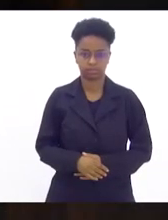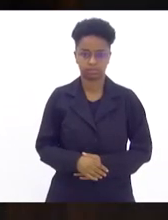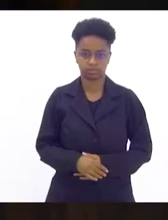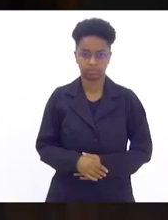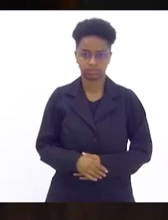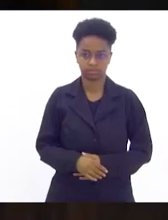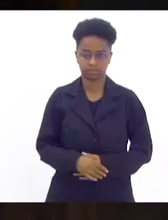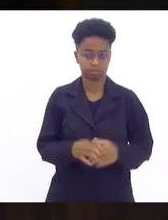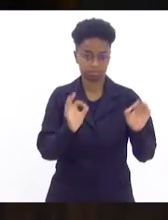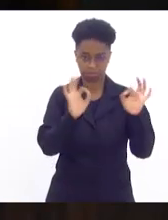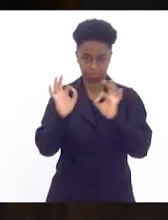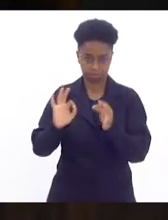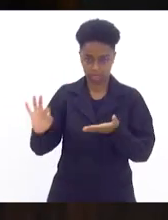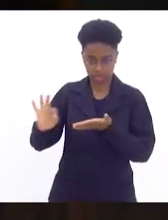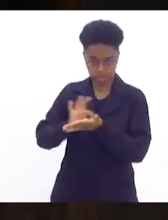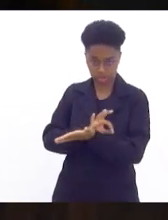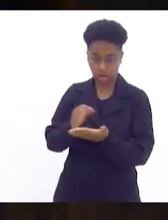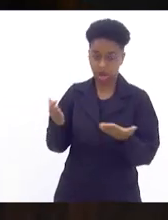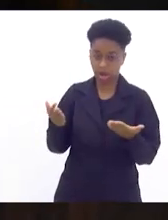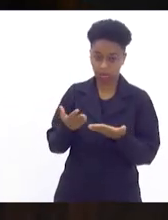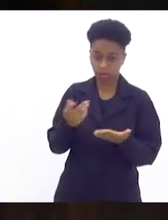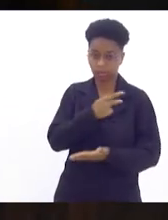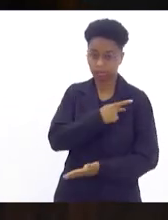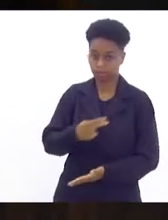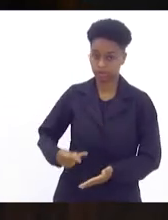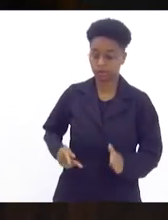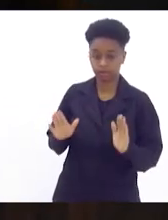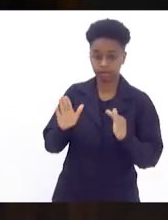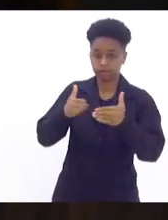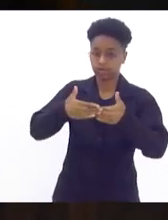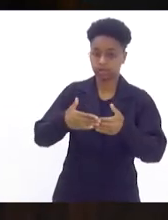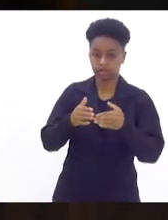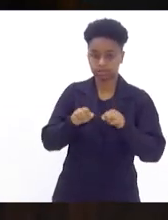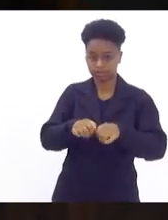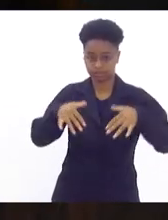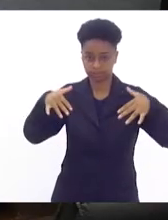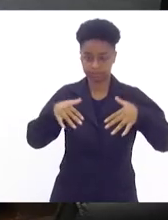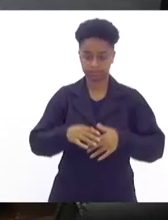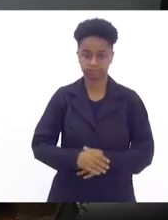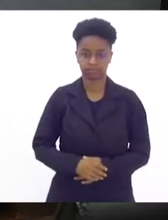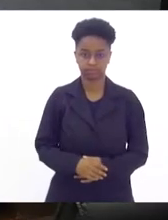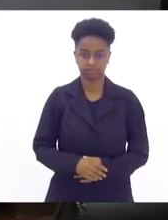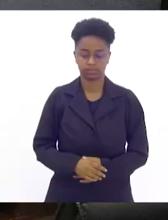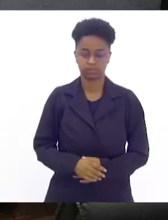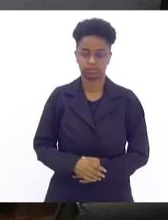não havendo mais oradores escrito Presidente encerra a sessão